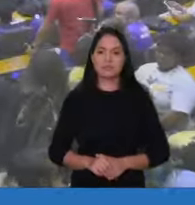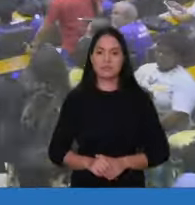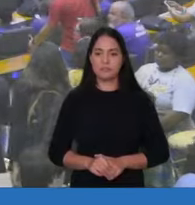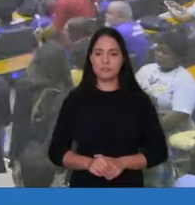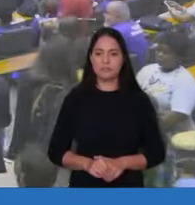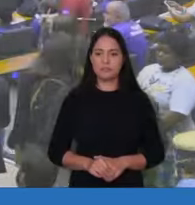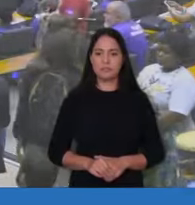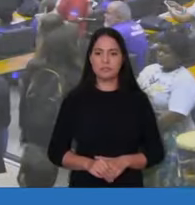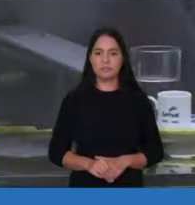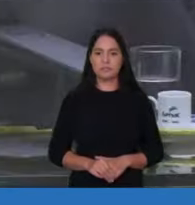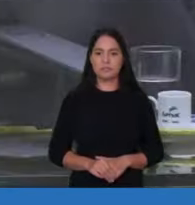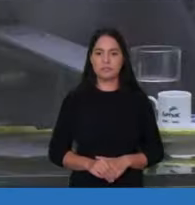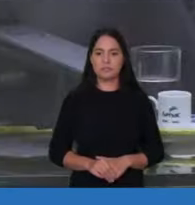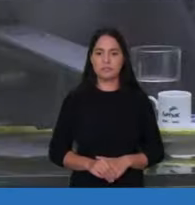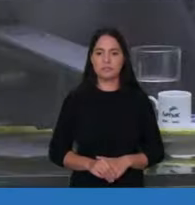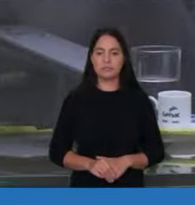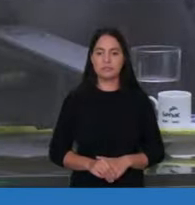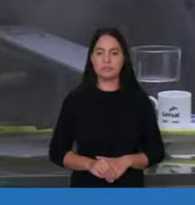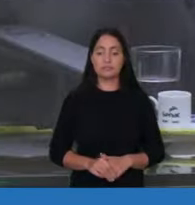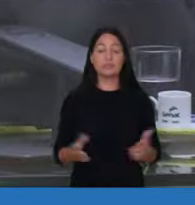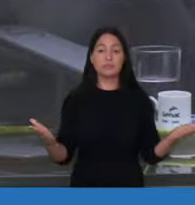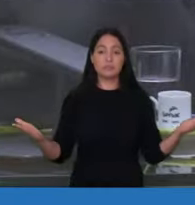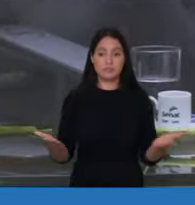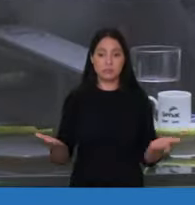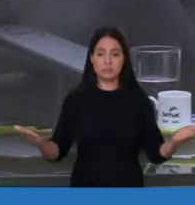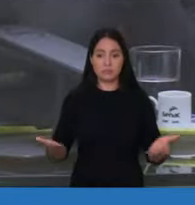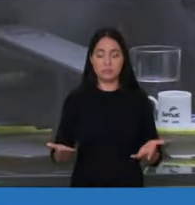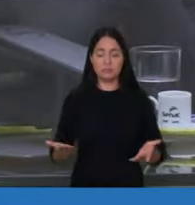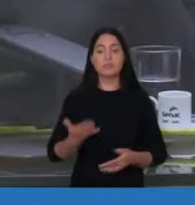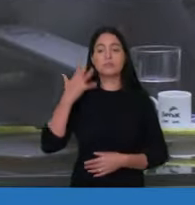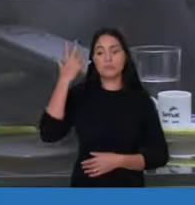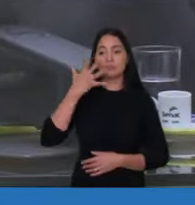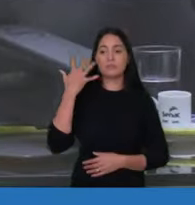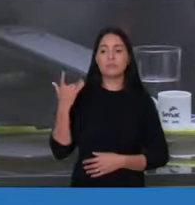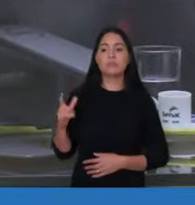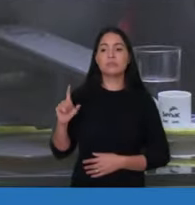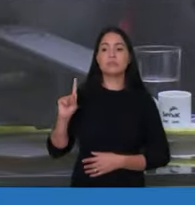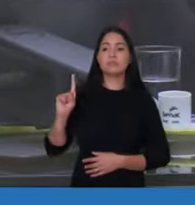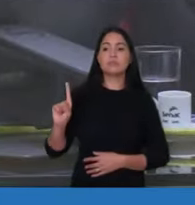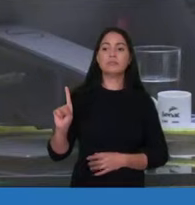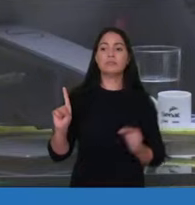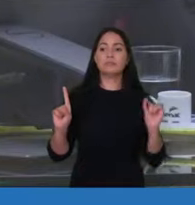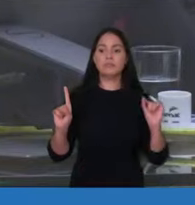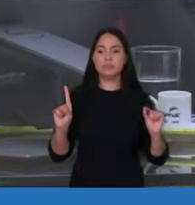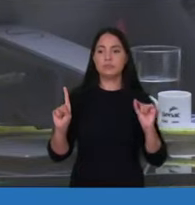Bem, passo agora a palavra à